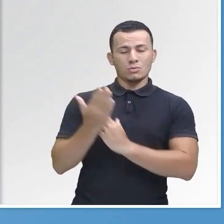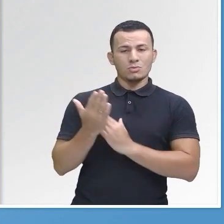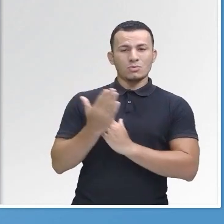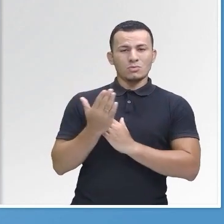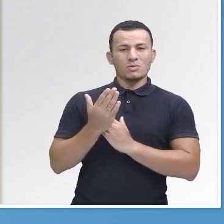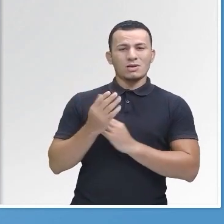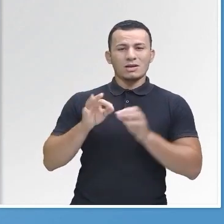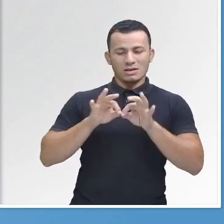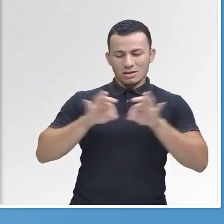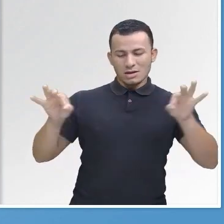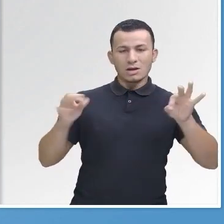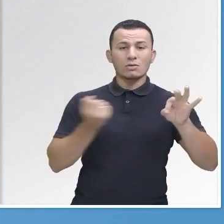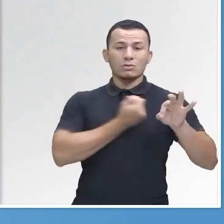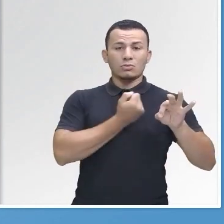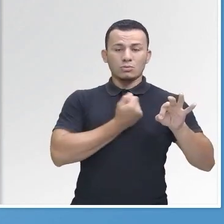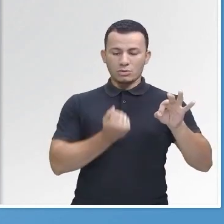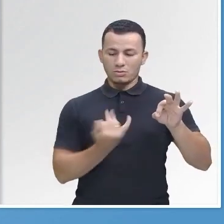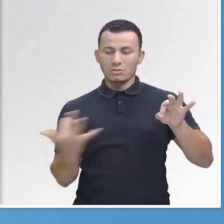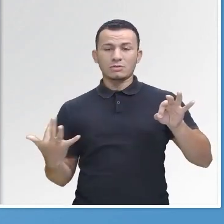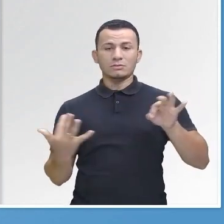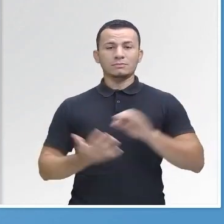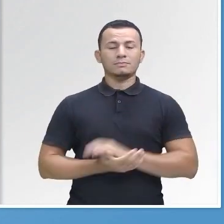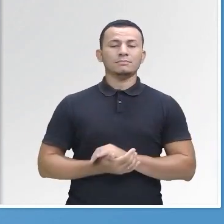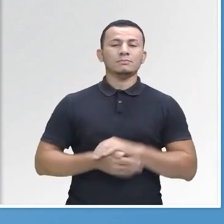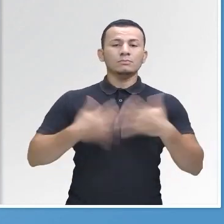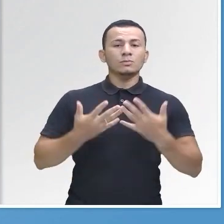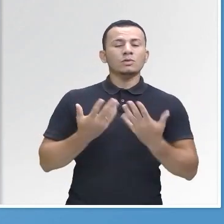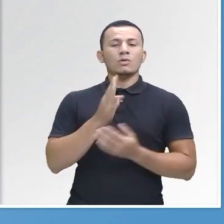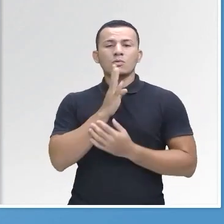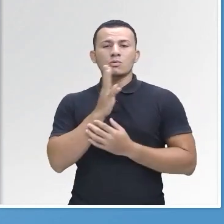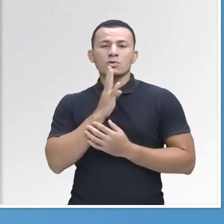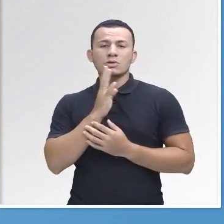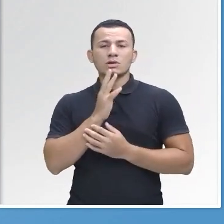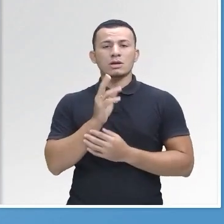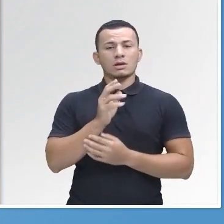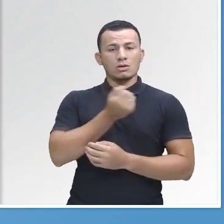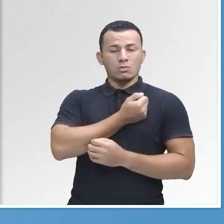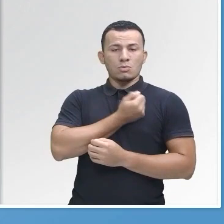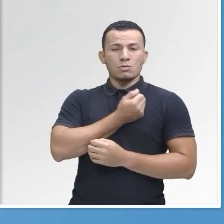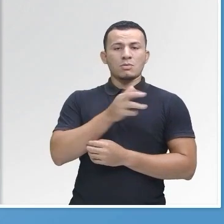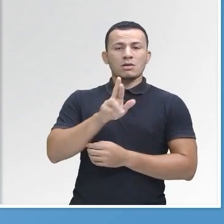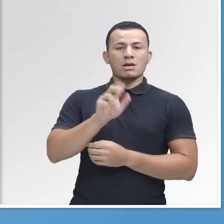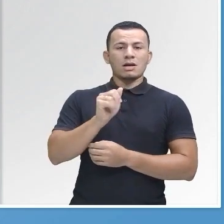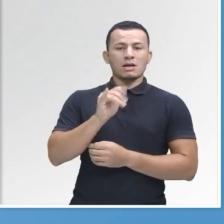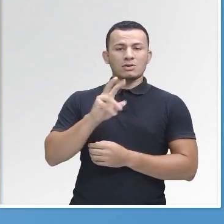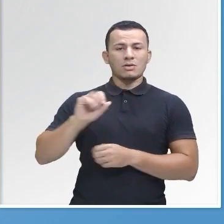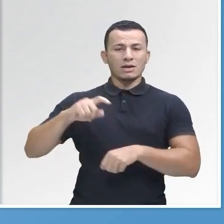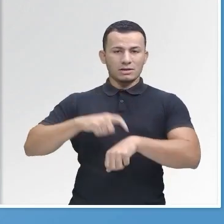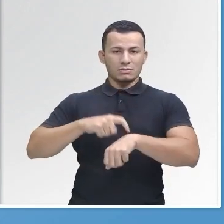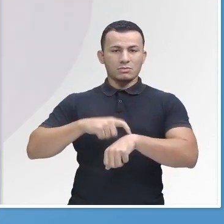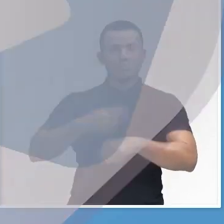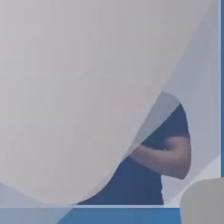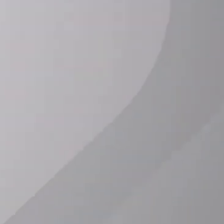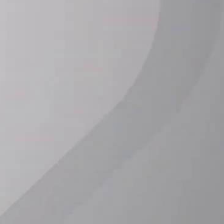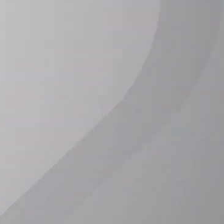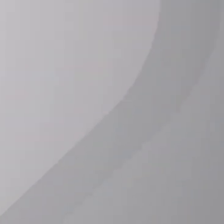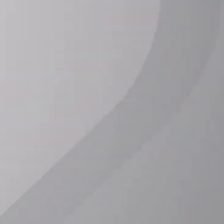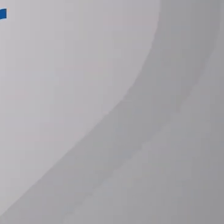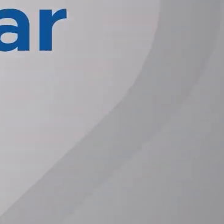Muito bem, vamos ver hoje os números racionais através das frações. Chegou a hora de estudar, vamos lá.